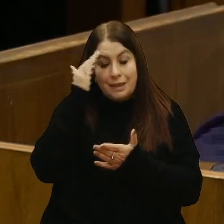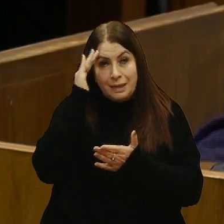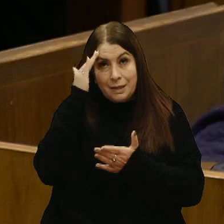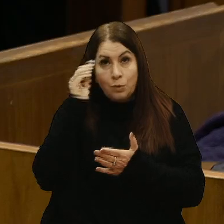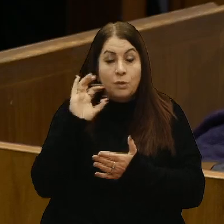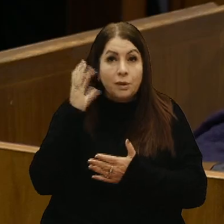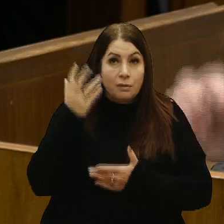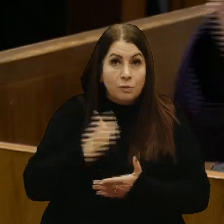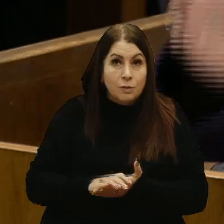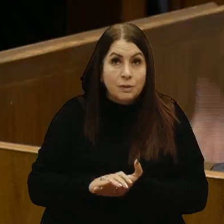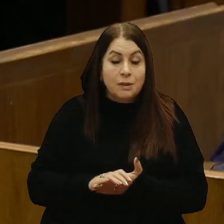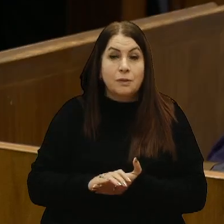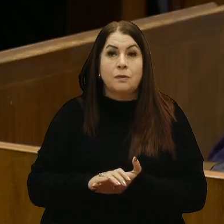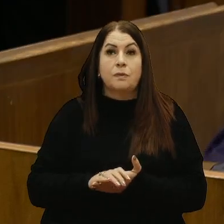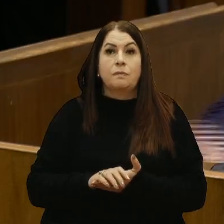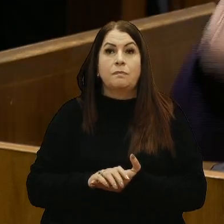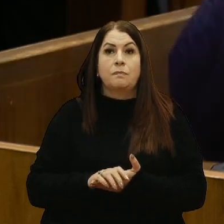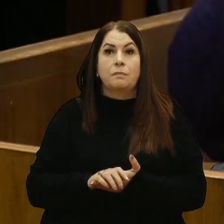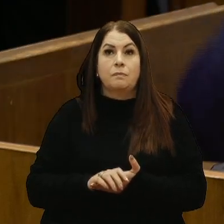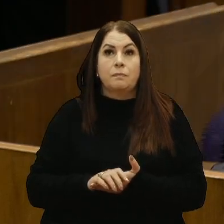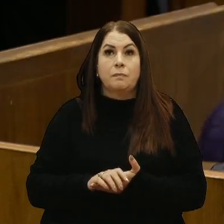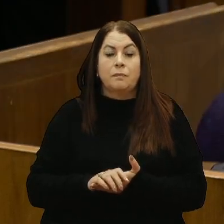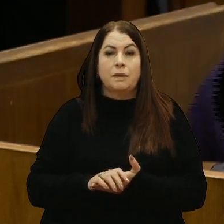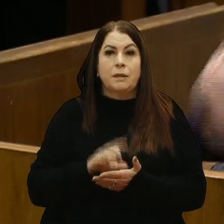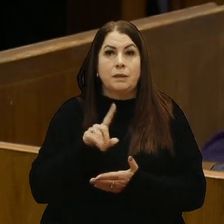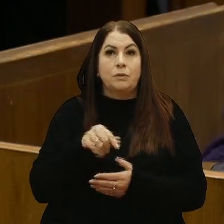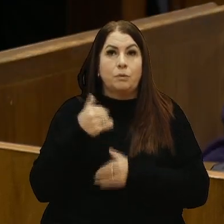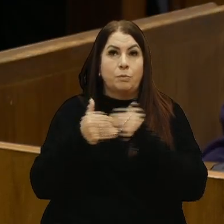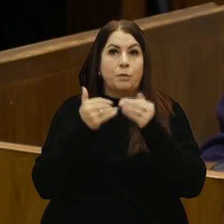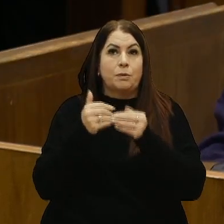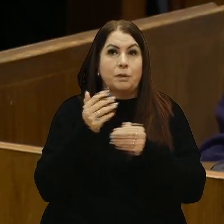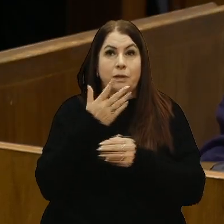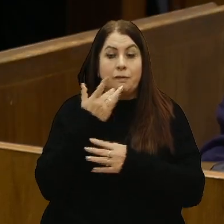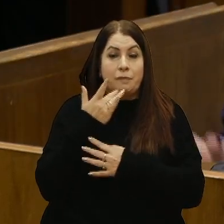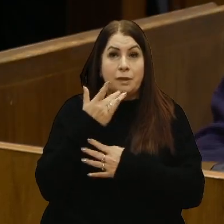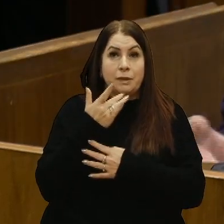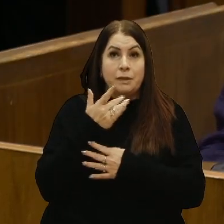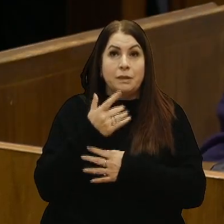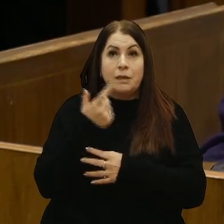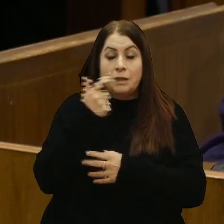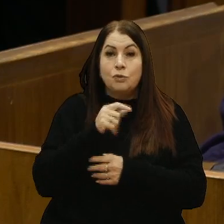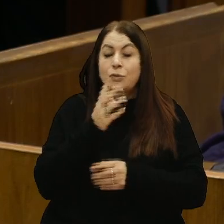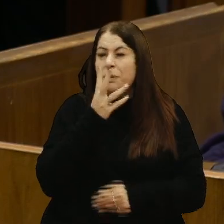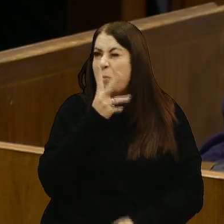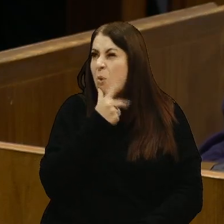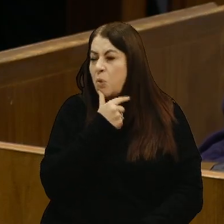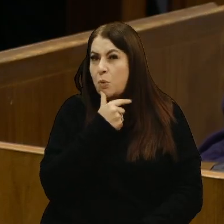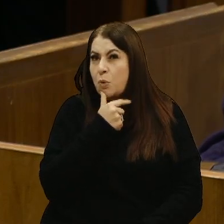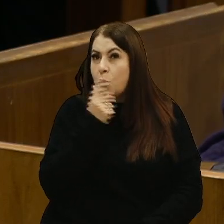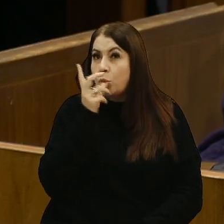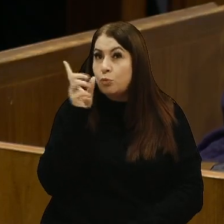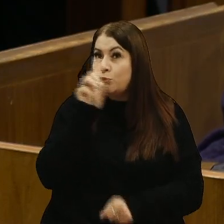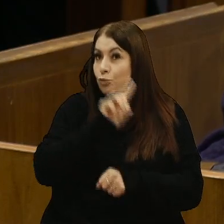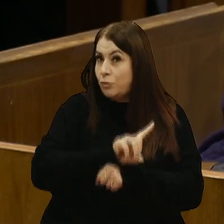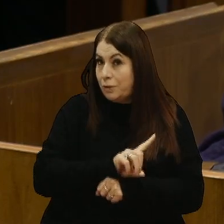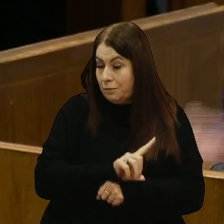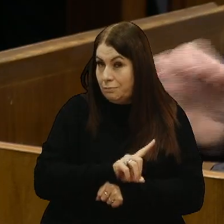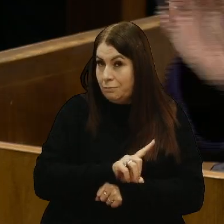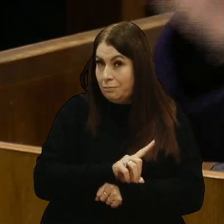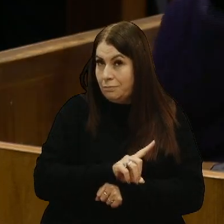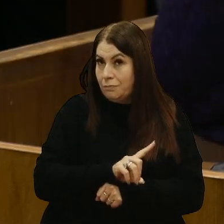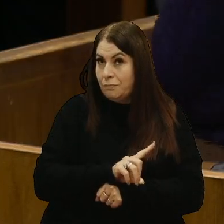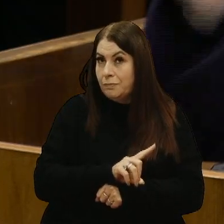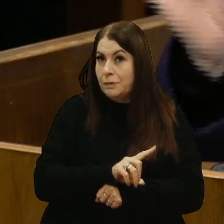estava acontecendo, que devia ser um processo fácil. A gente demorou um dia. Um